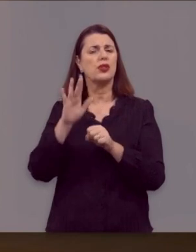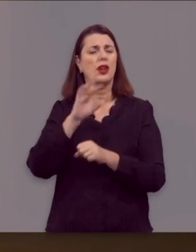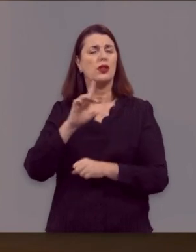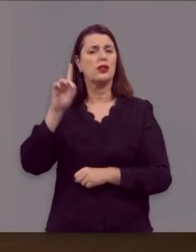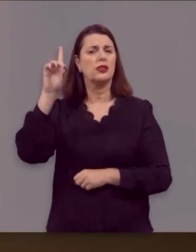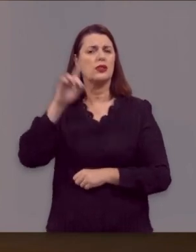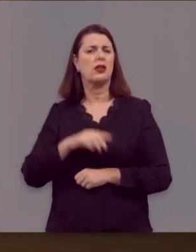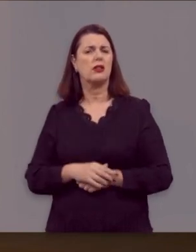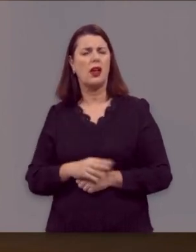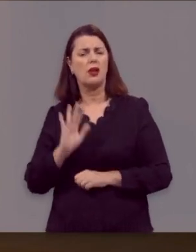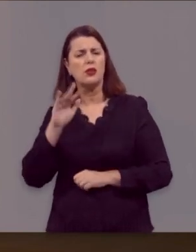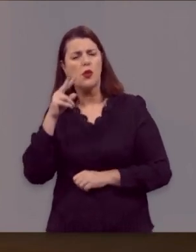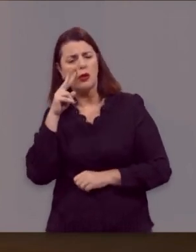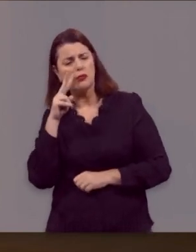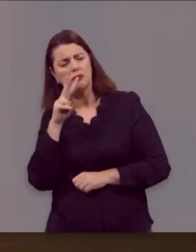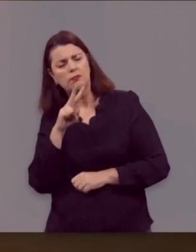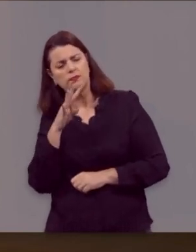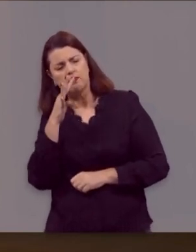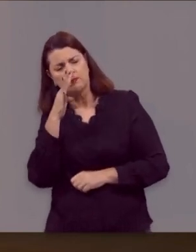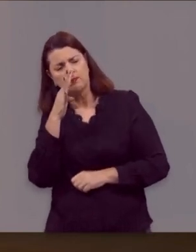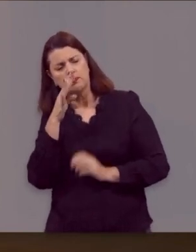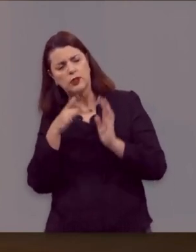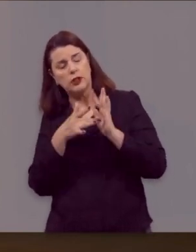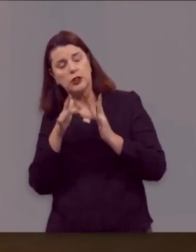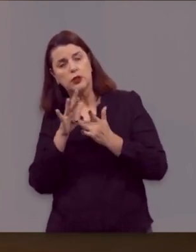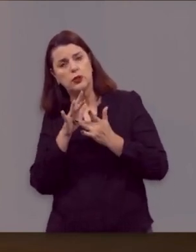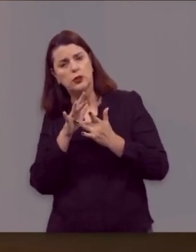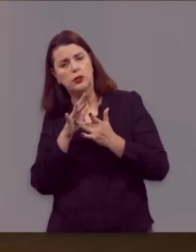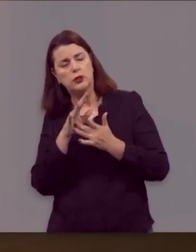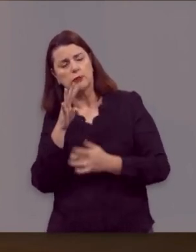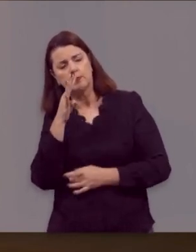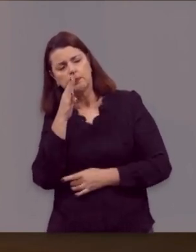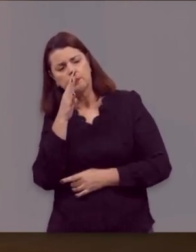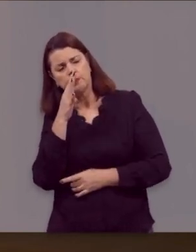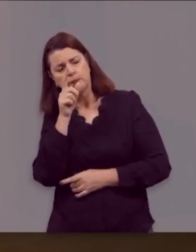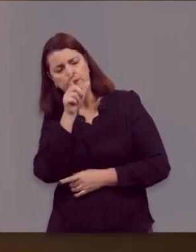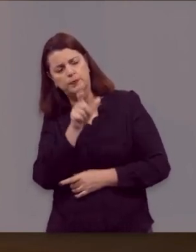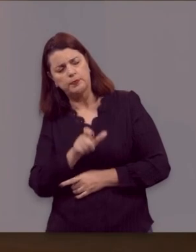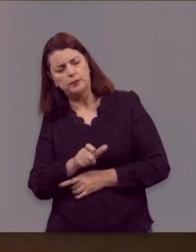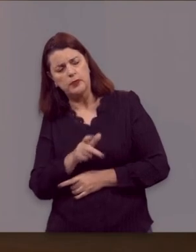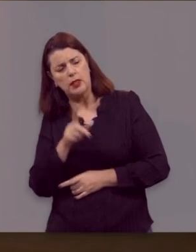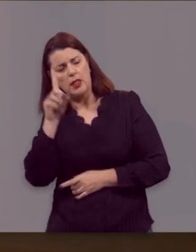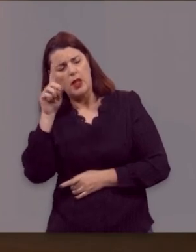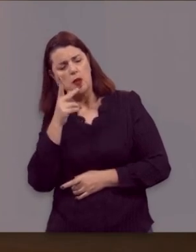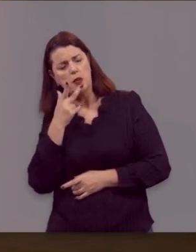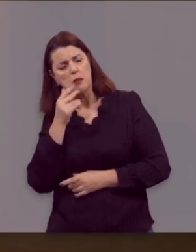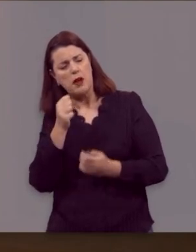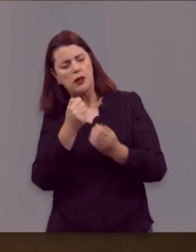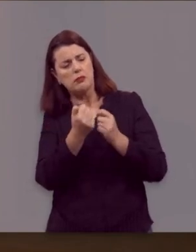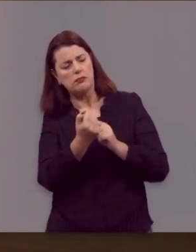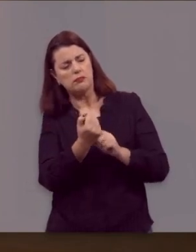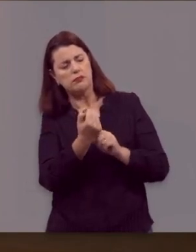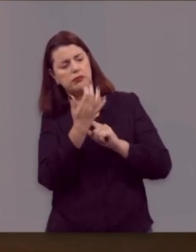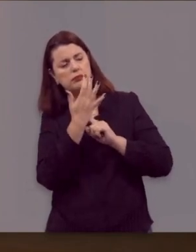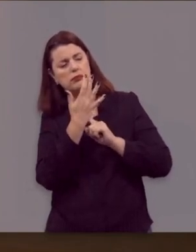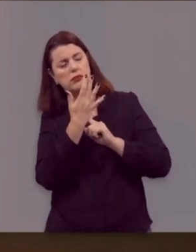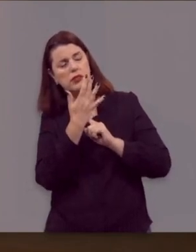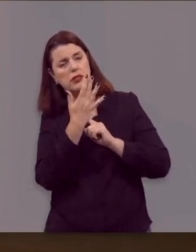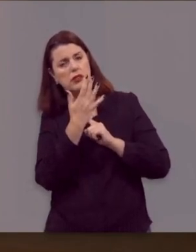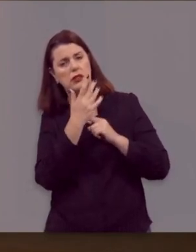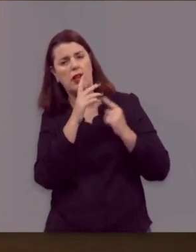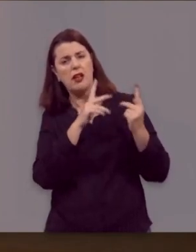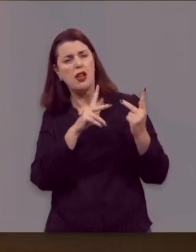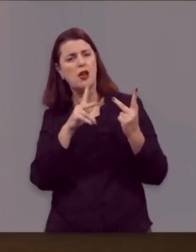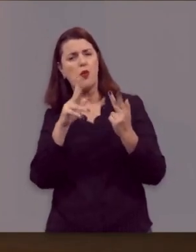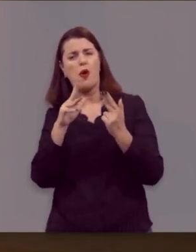da divindade. Quando você olha para Jesus, você vê o próprio Pai refletido nele, porque ele é a